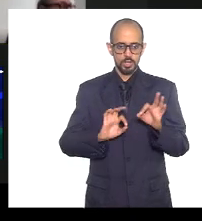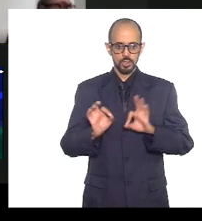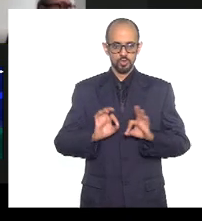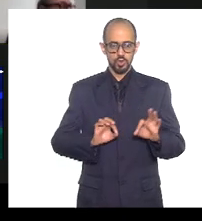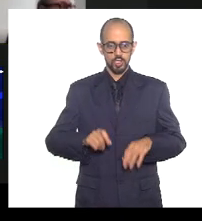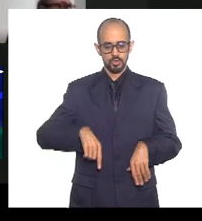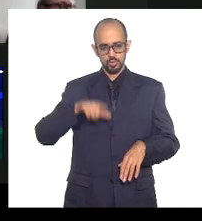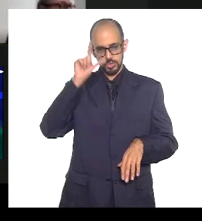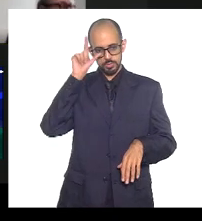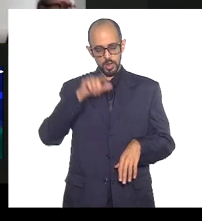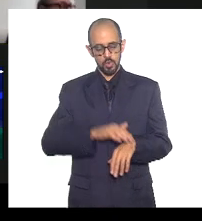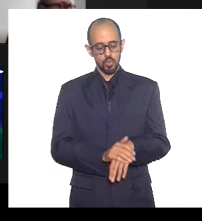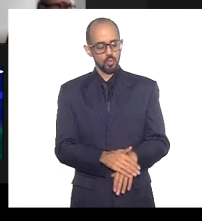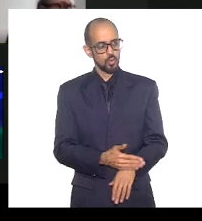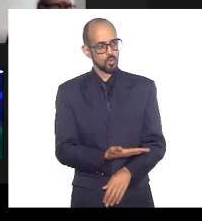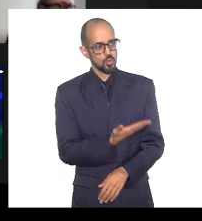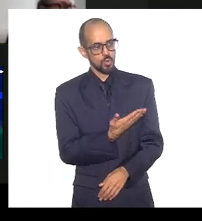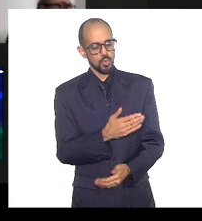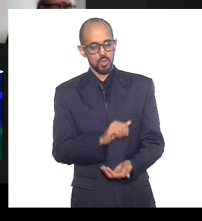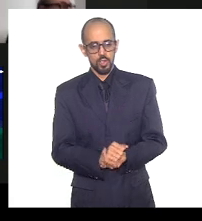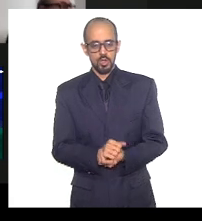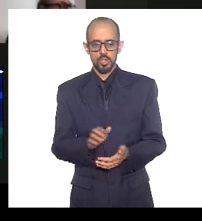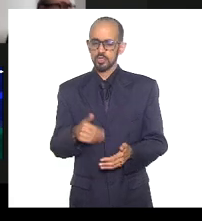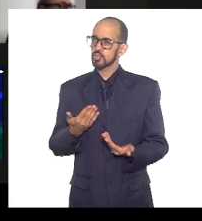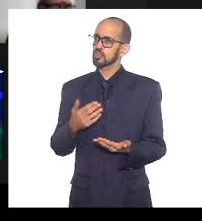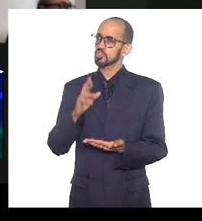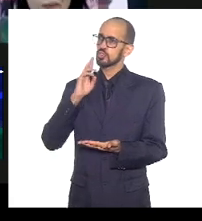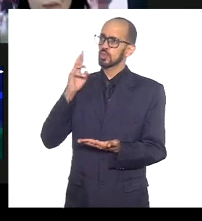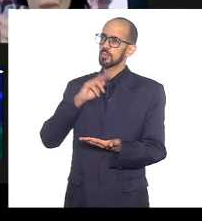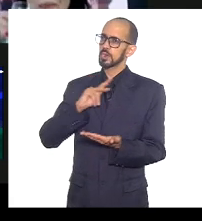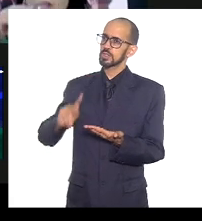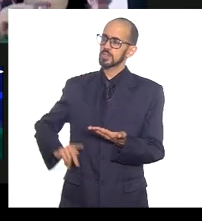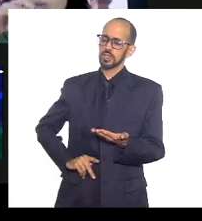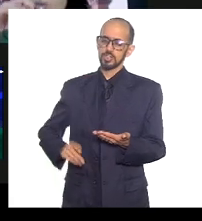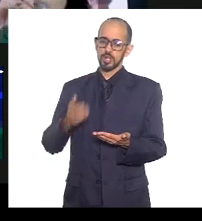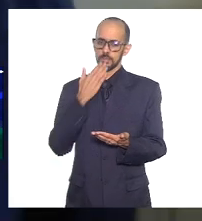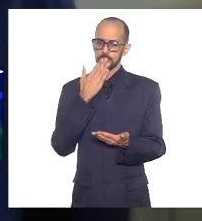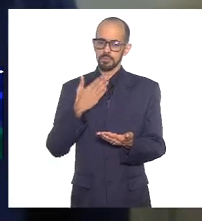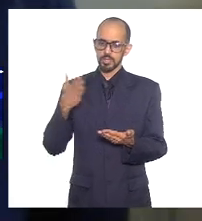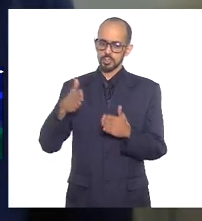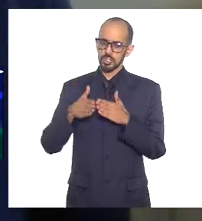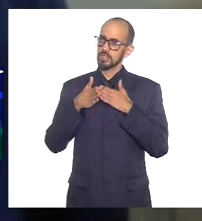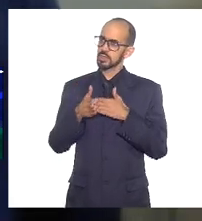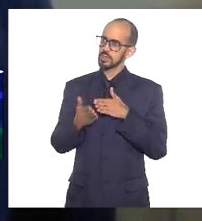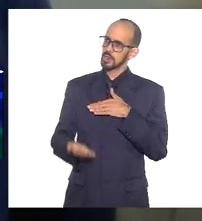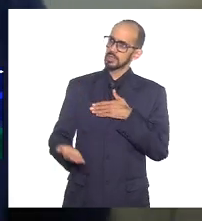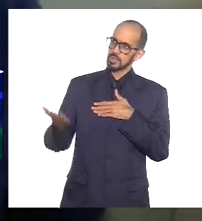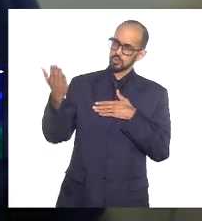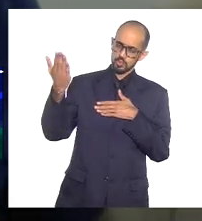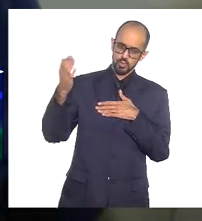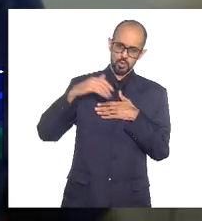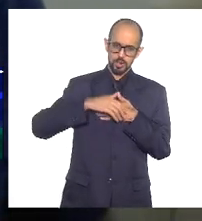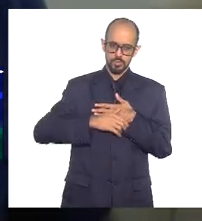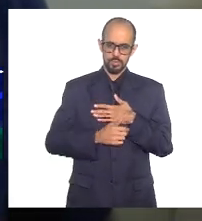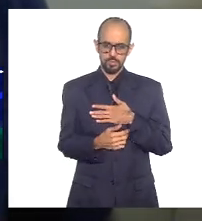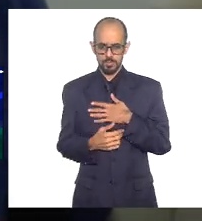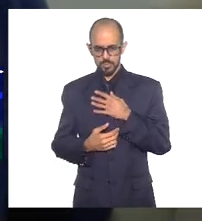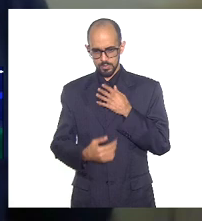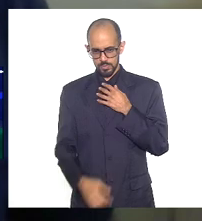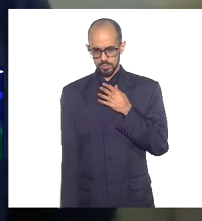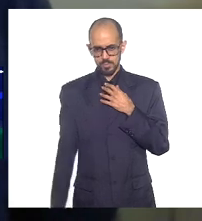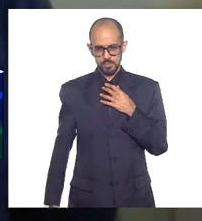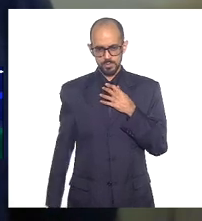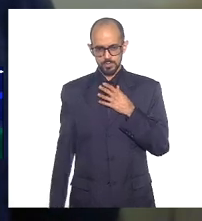Luiz Paulo senhor presidente eu queria pedir obsequio de vossa excelência antes de